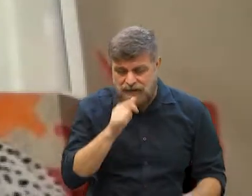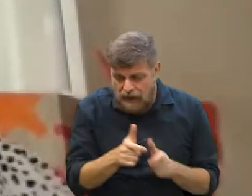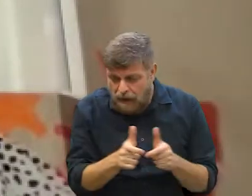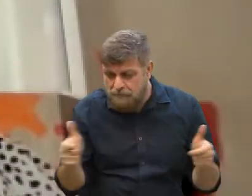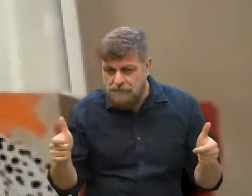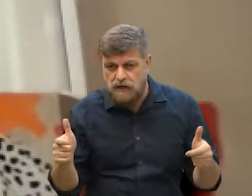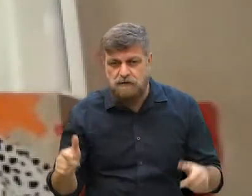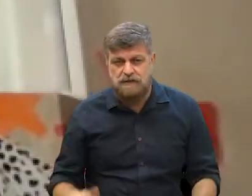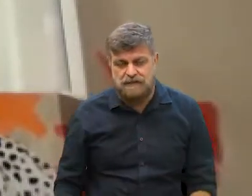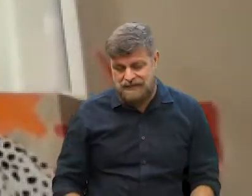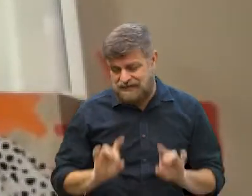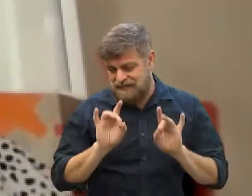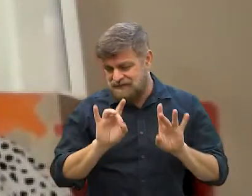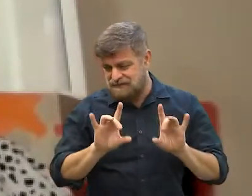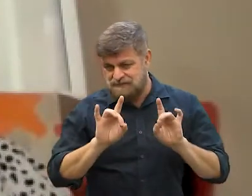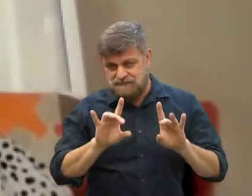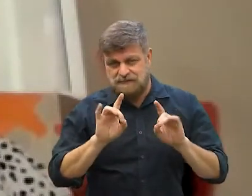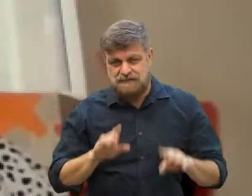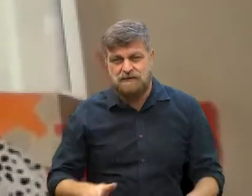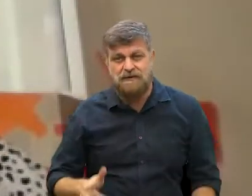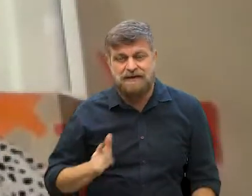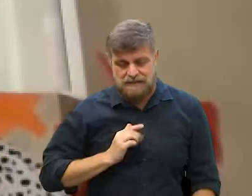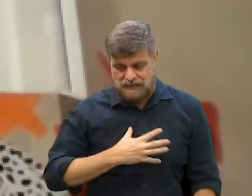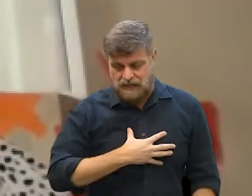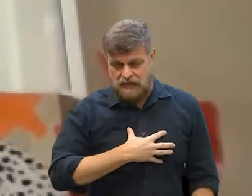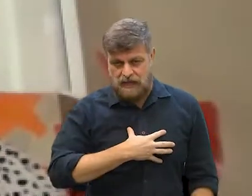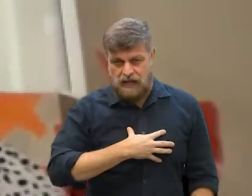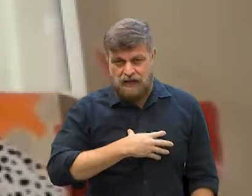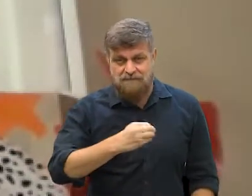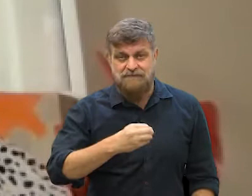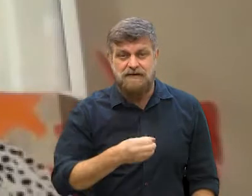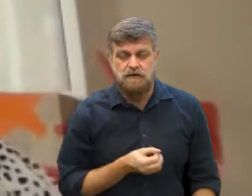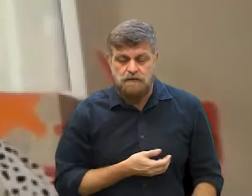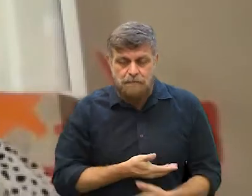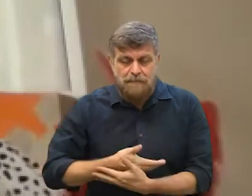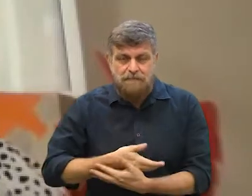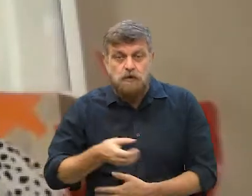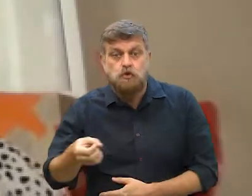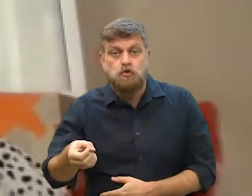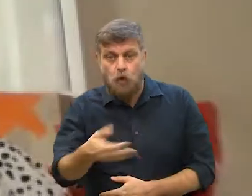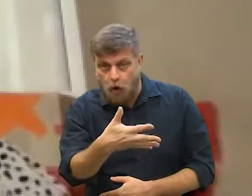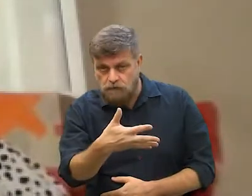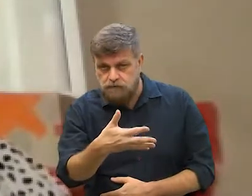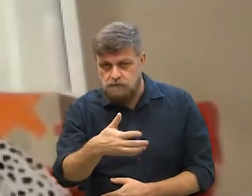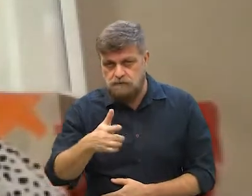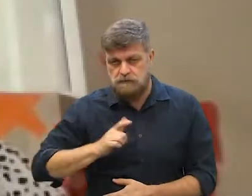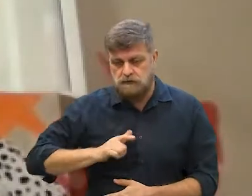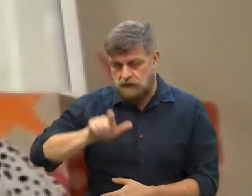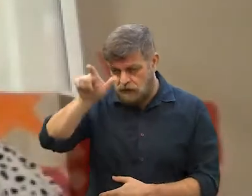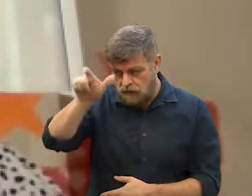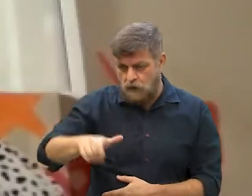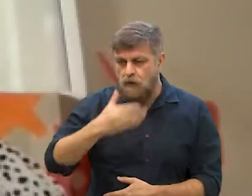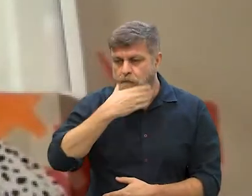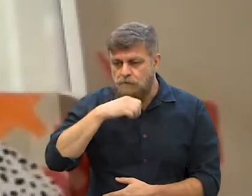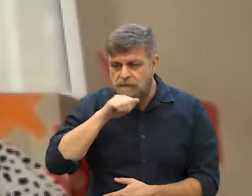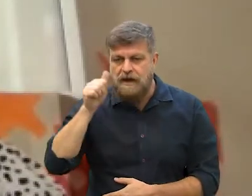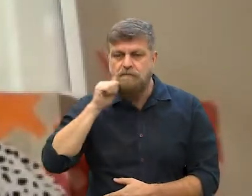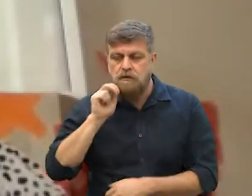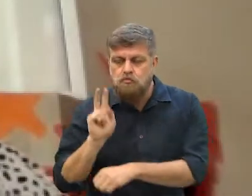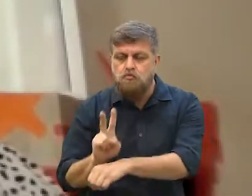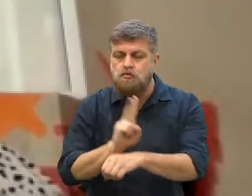especialmente dos esses que tem filhos mais novos eles são mesmo